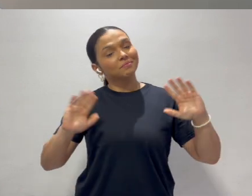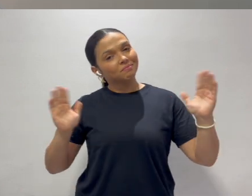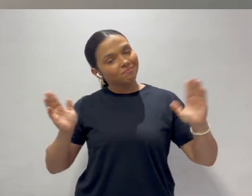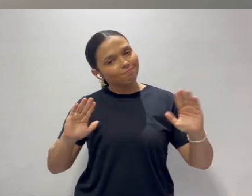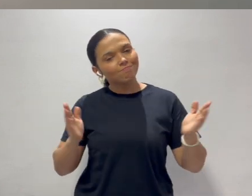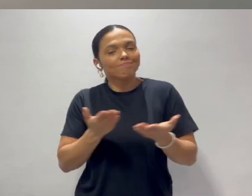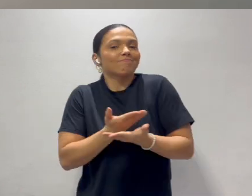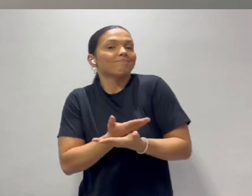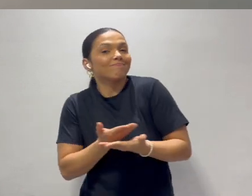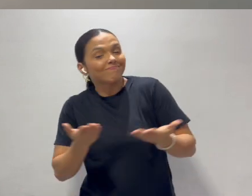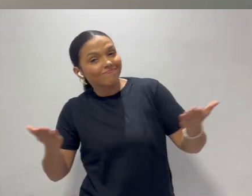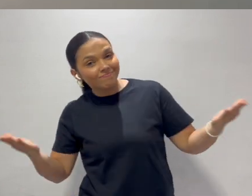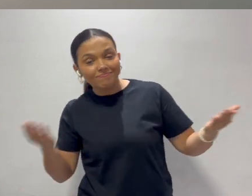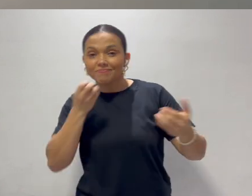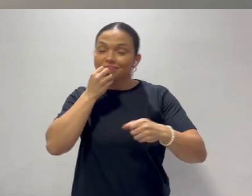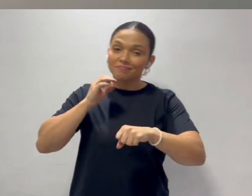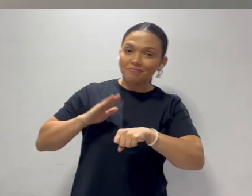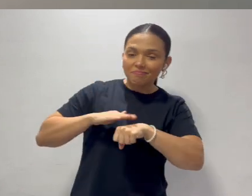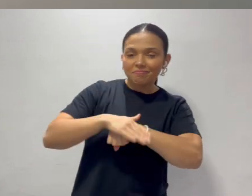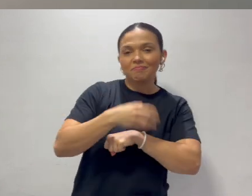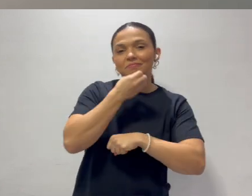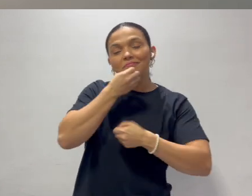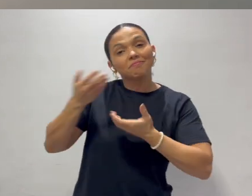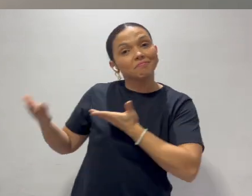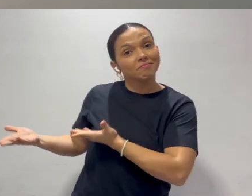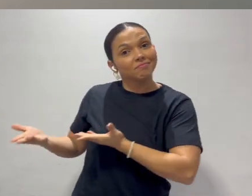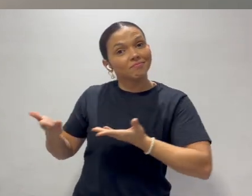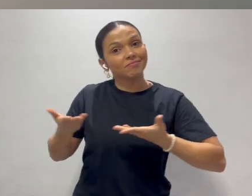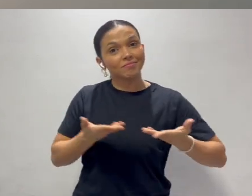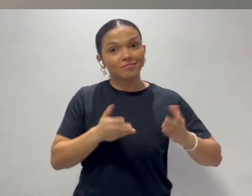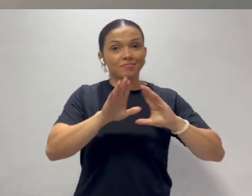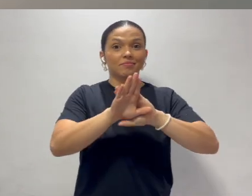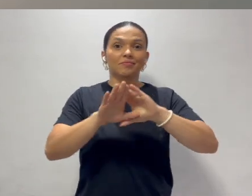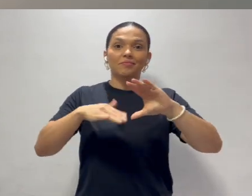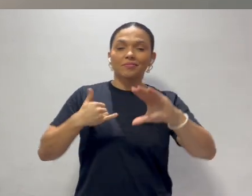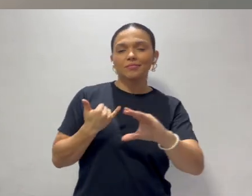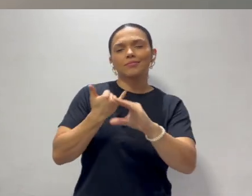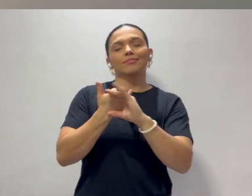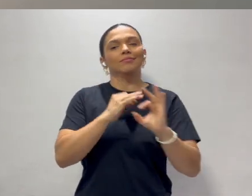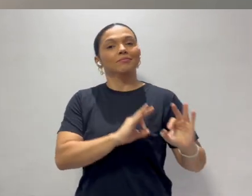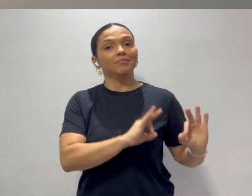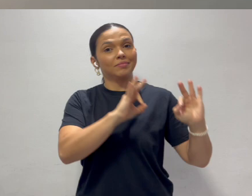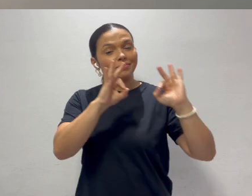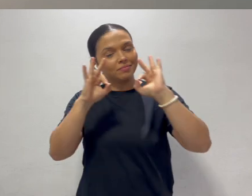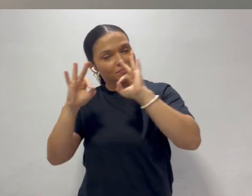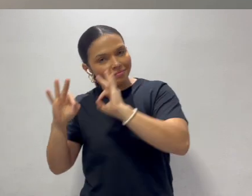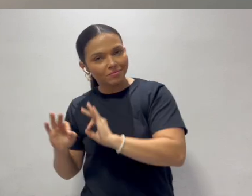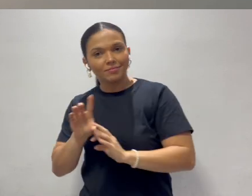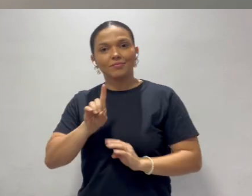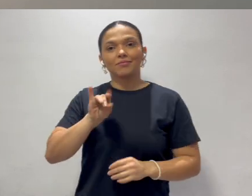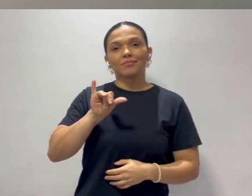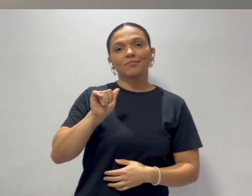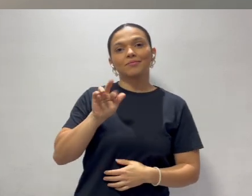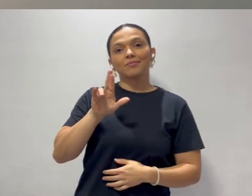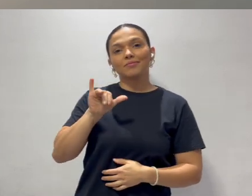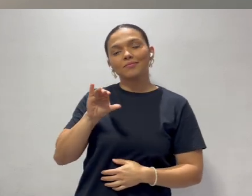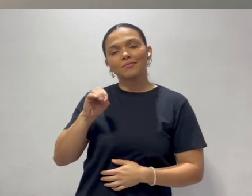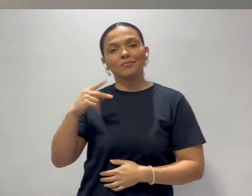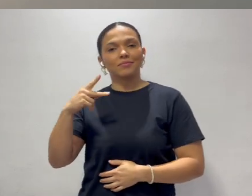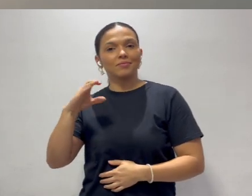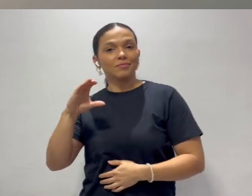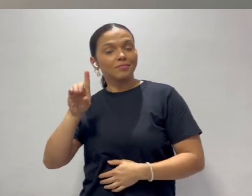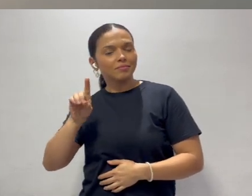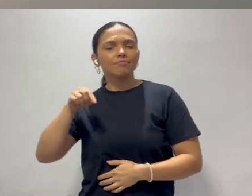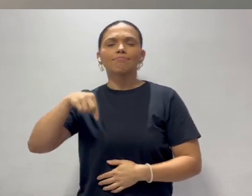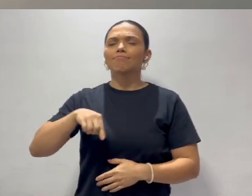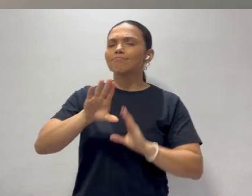Olá a todos vocês, muitíssimo boa noite, sejam todos muito bem-vindos ao Diário PCD, muito bem-vindo ao canal